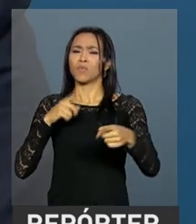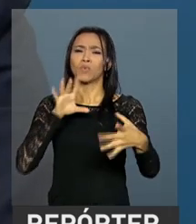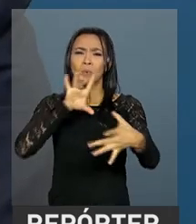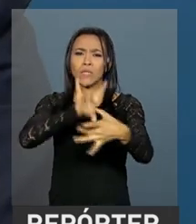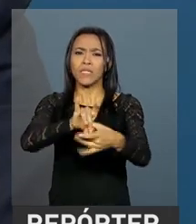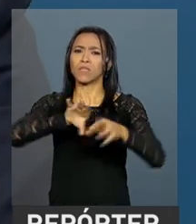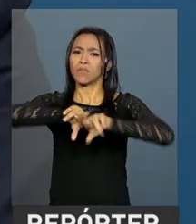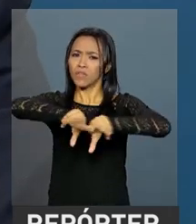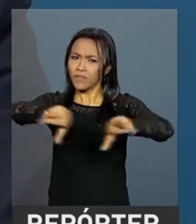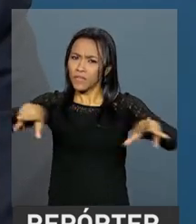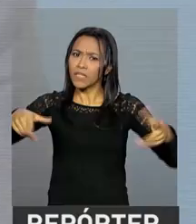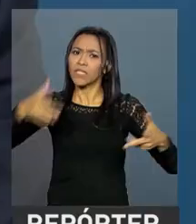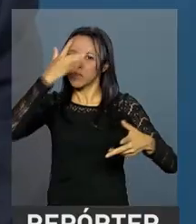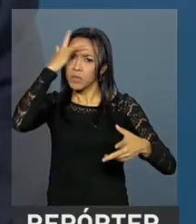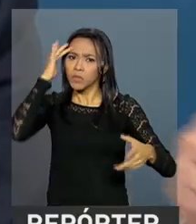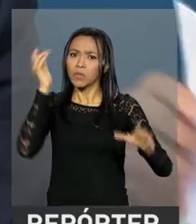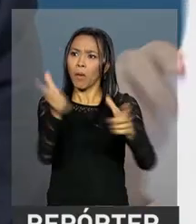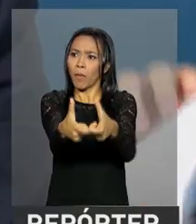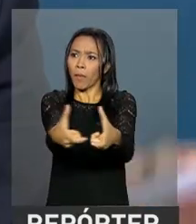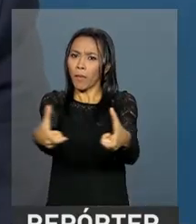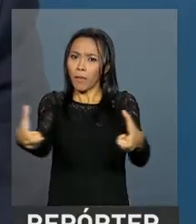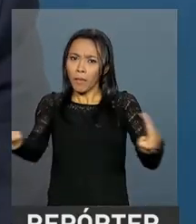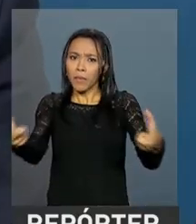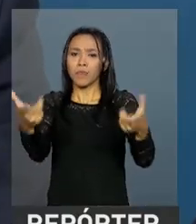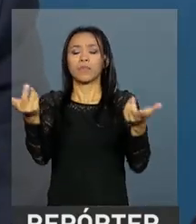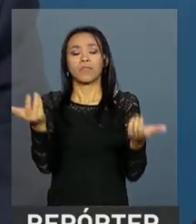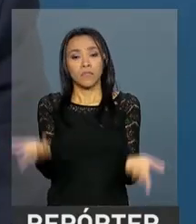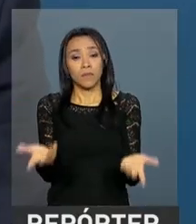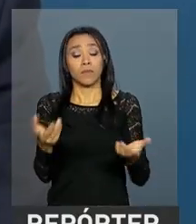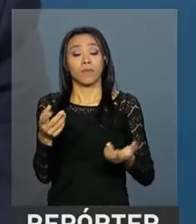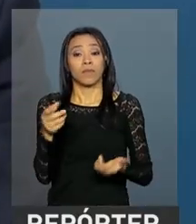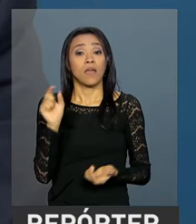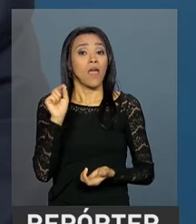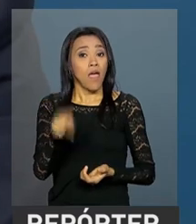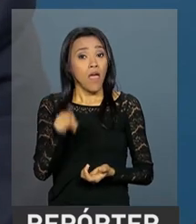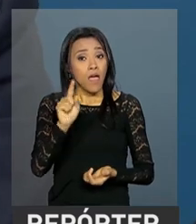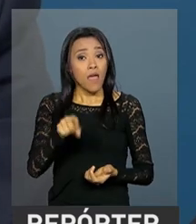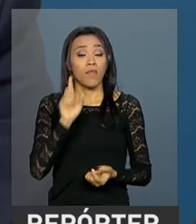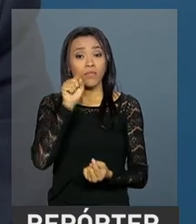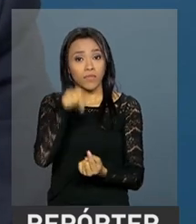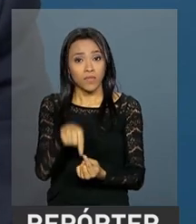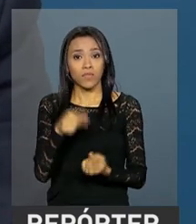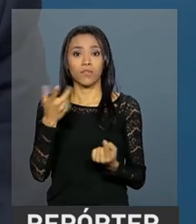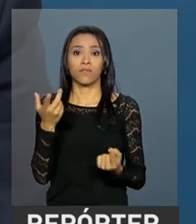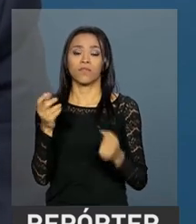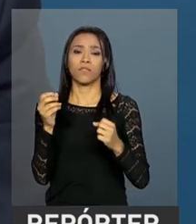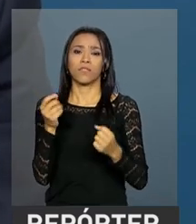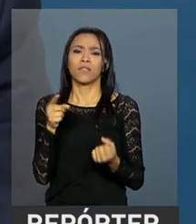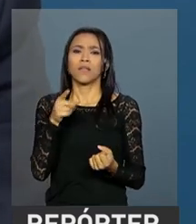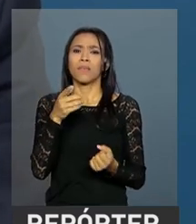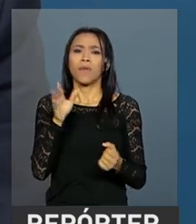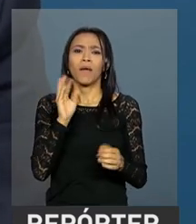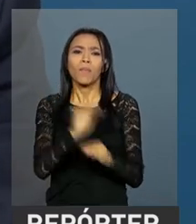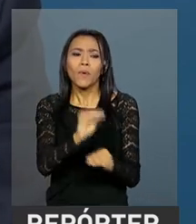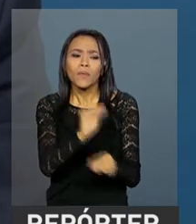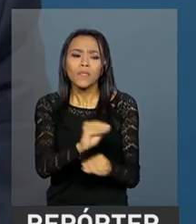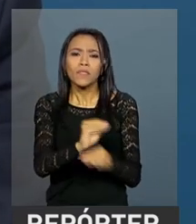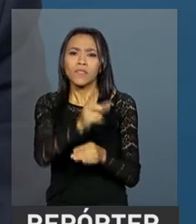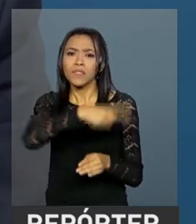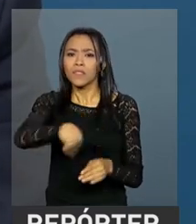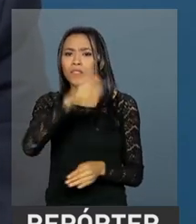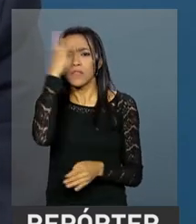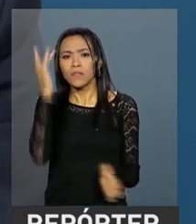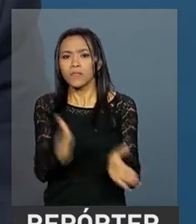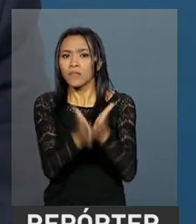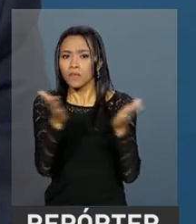pode ser ignorada. E tudo isto, convenhamos, é interessante, é para preservar exatamente os mais carentes, os mais pobres. Porque